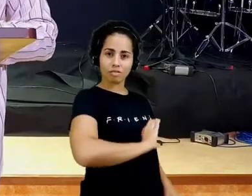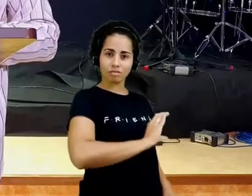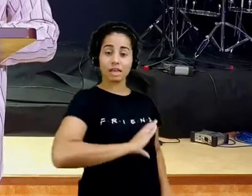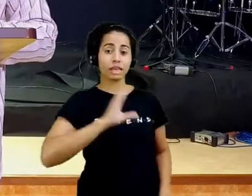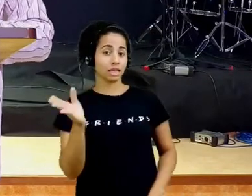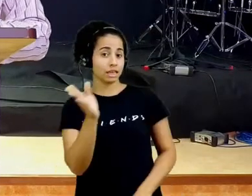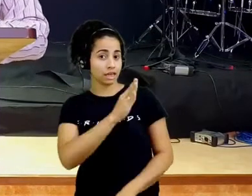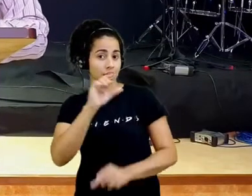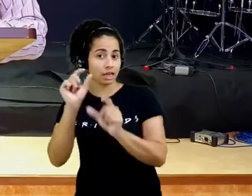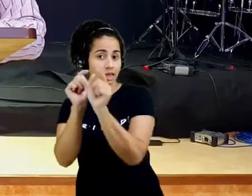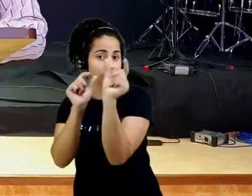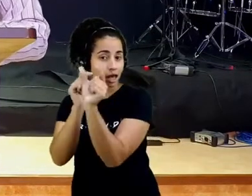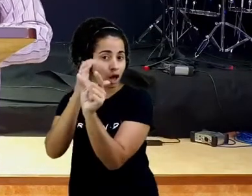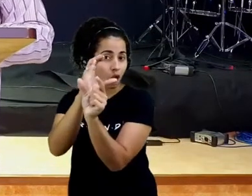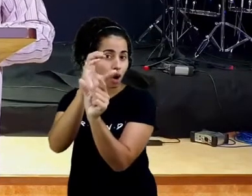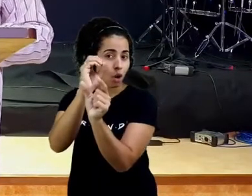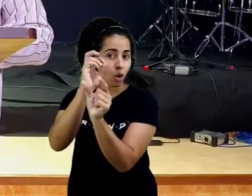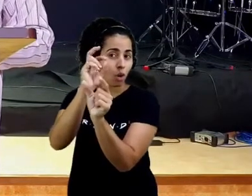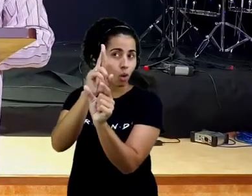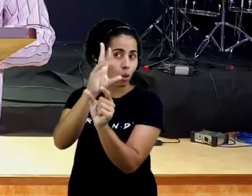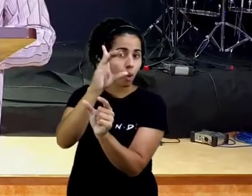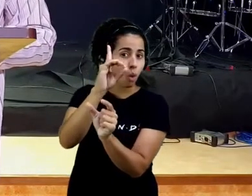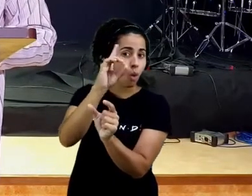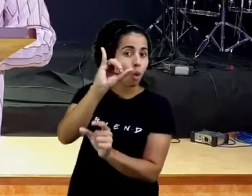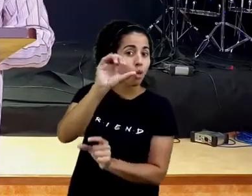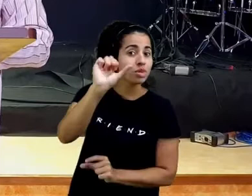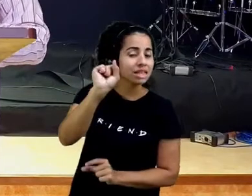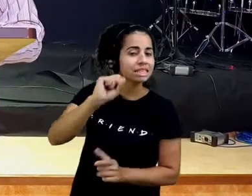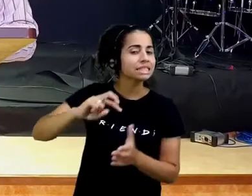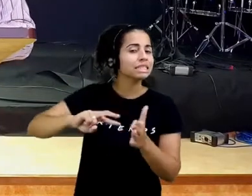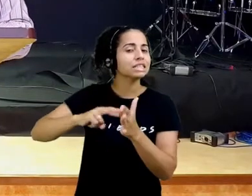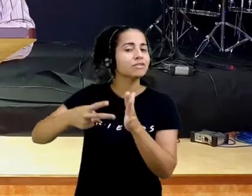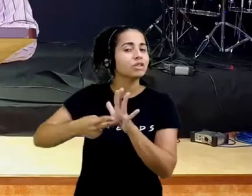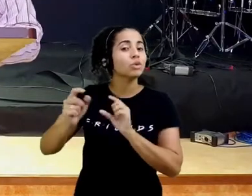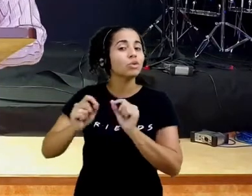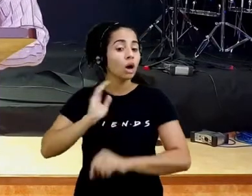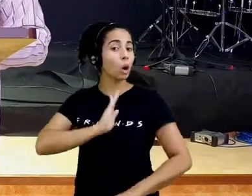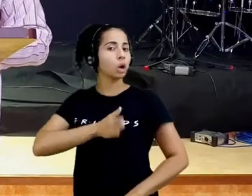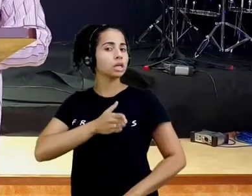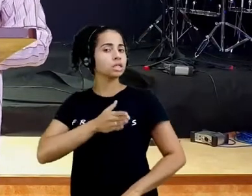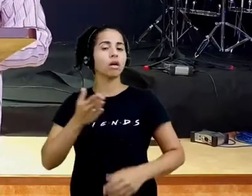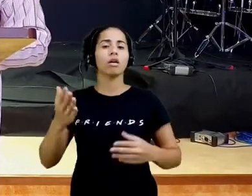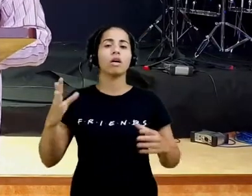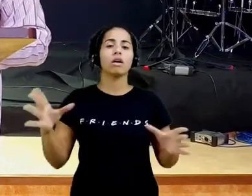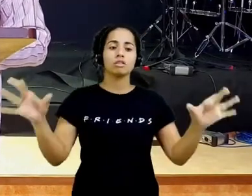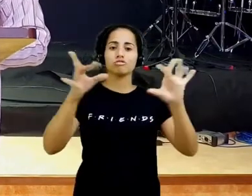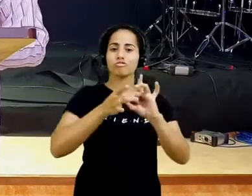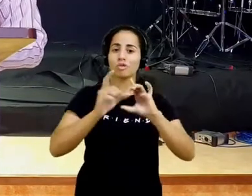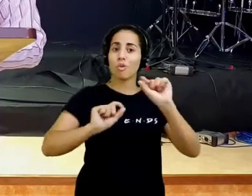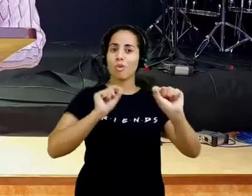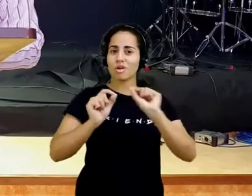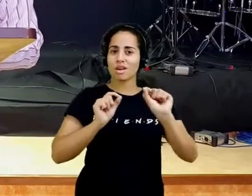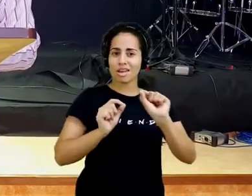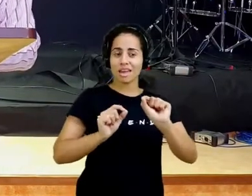no latim como coração, que é igual a ter compaixão de coração. Ou seja, significa